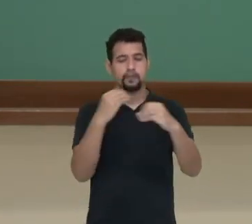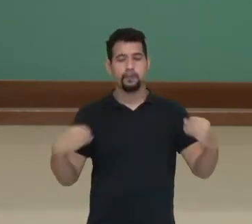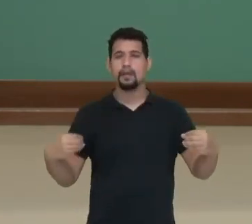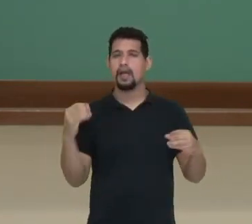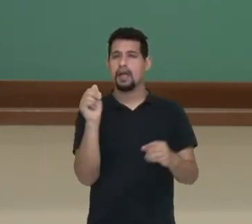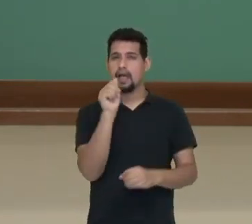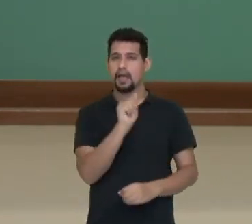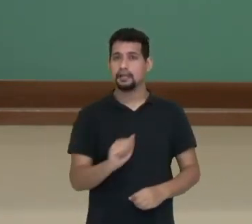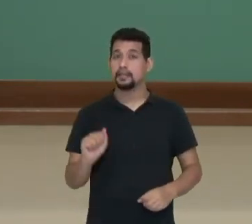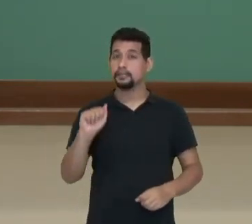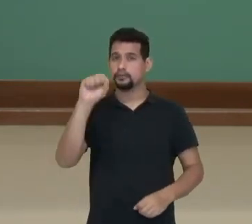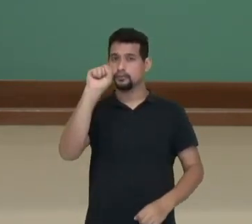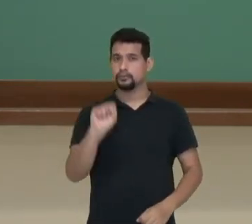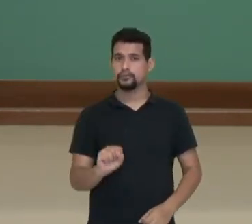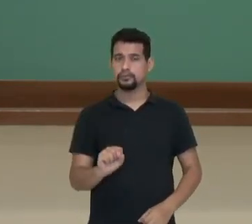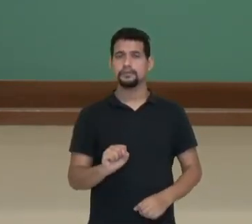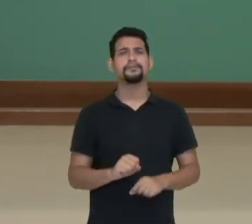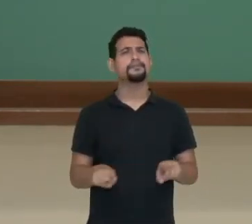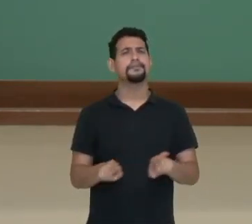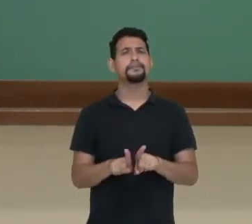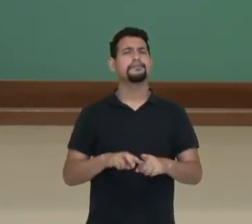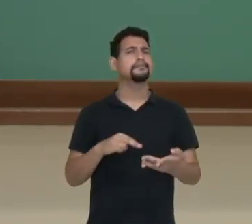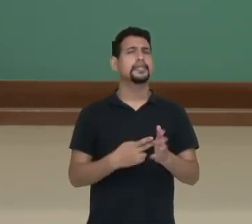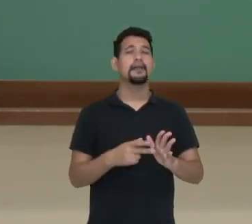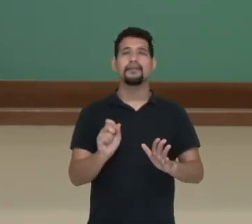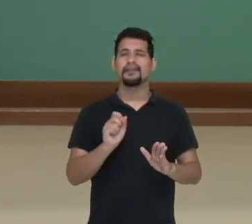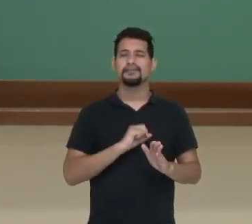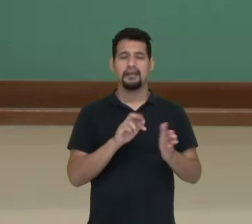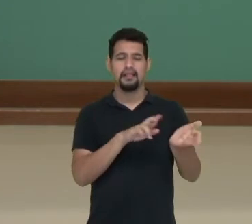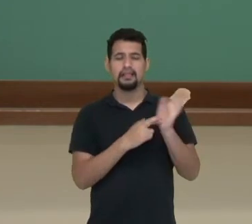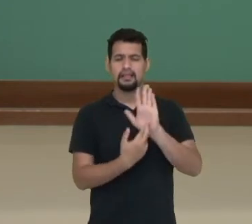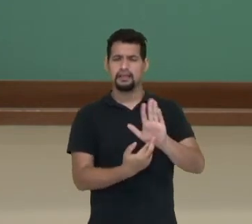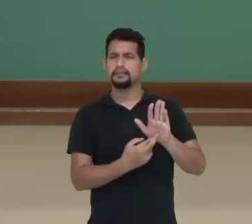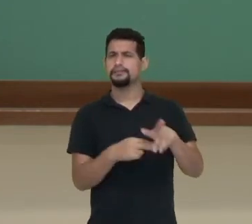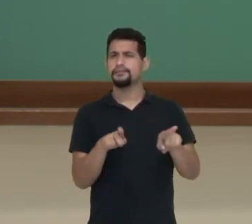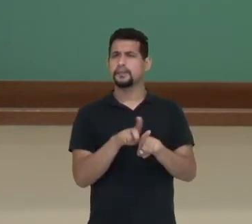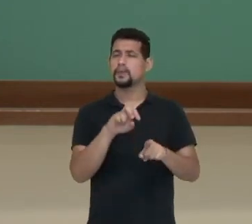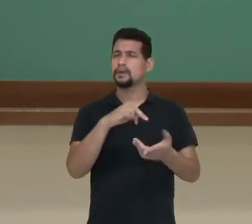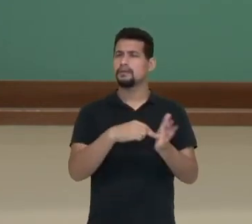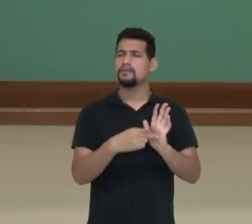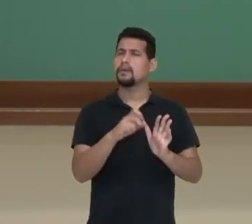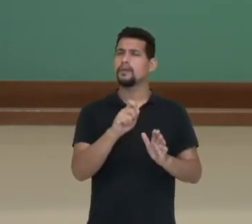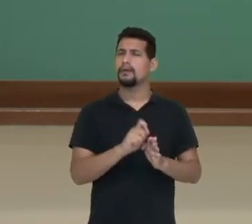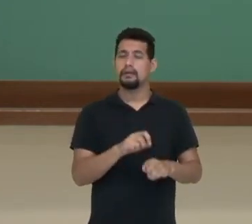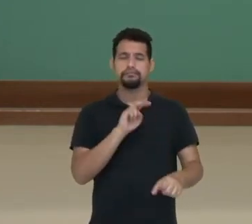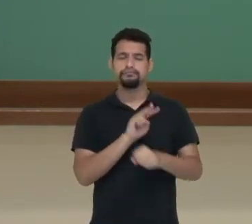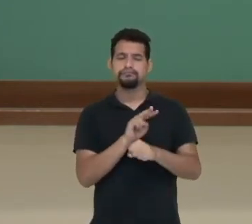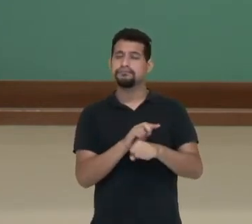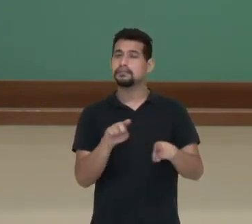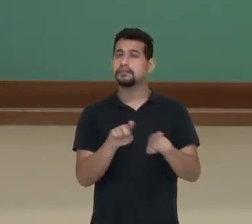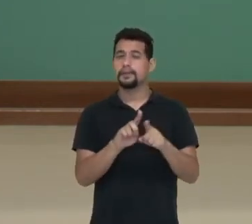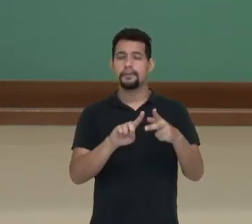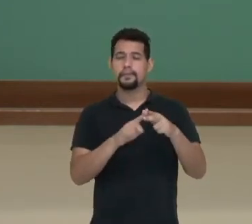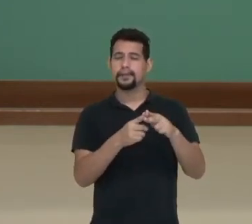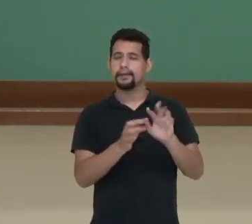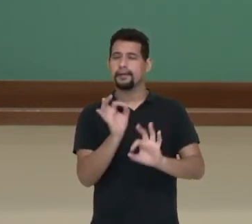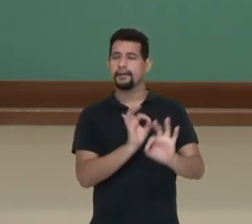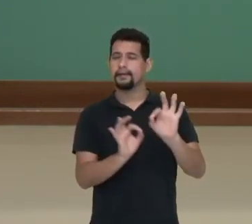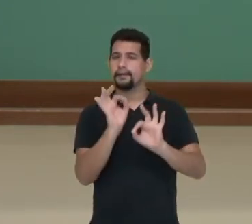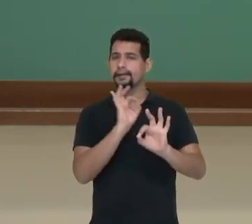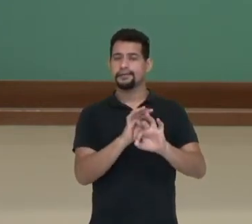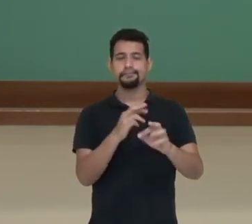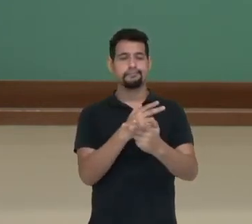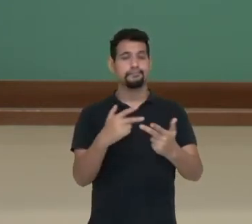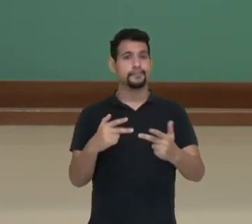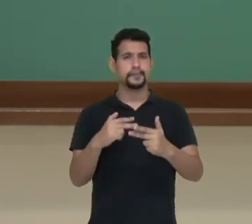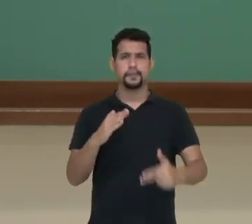do Atlântico Sul. Então aí ela representou um importante braço de assistência para a manutenção de